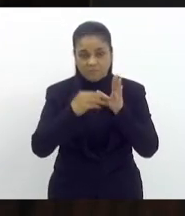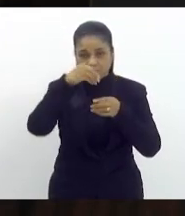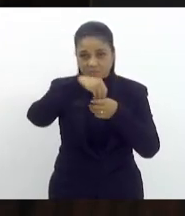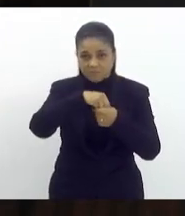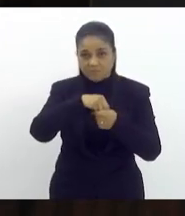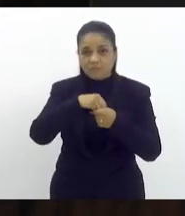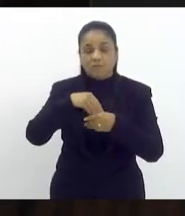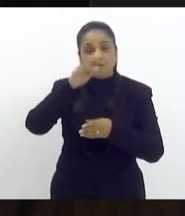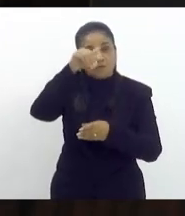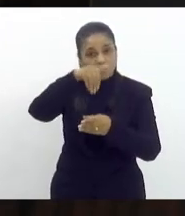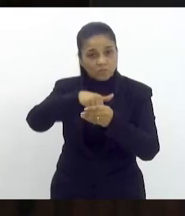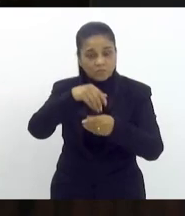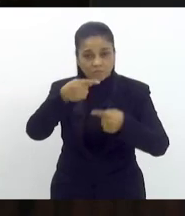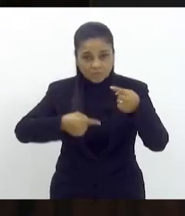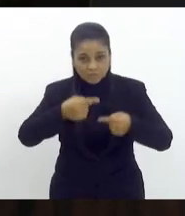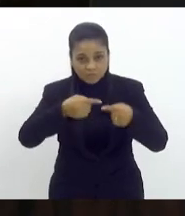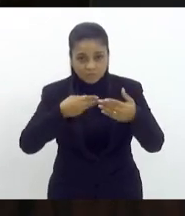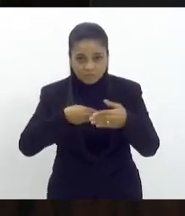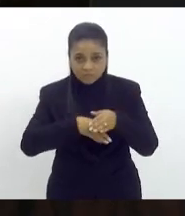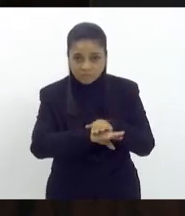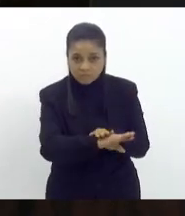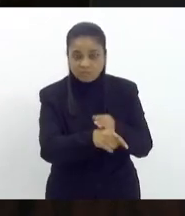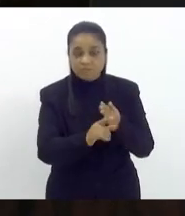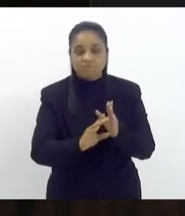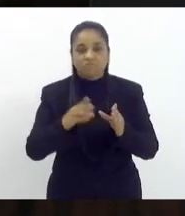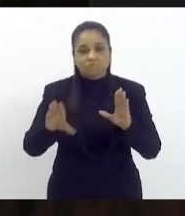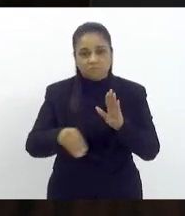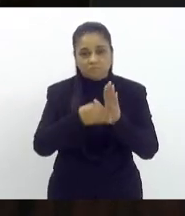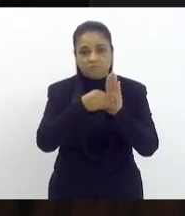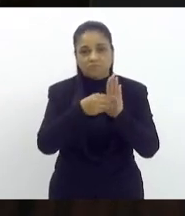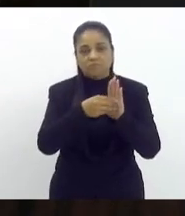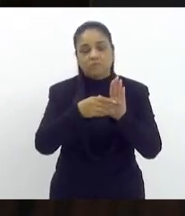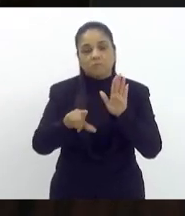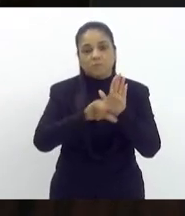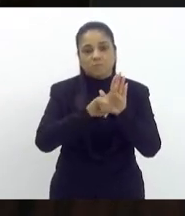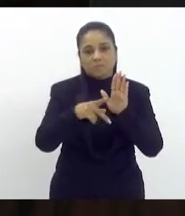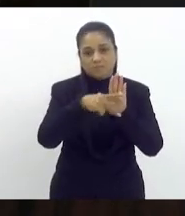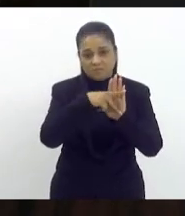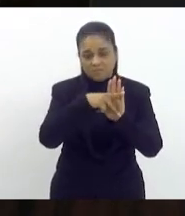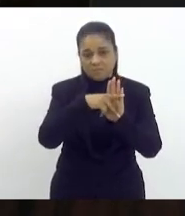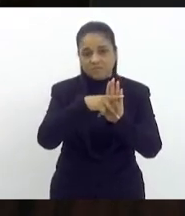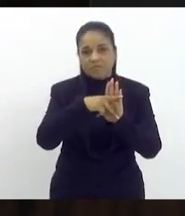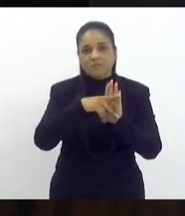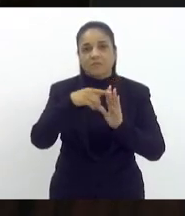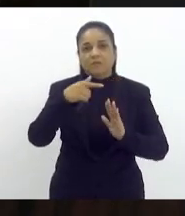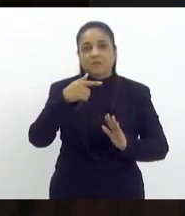em segunda discussão redação do vencida sem emendada projeto de lei número 2719